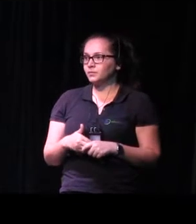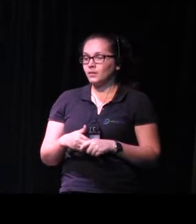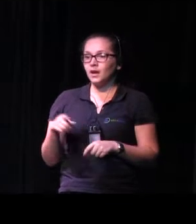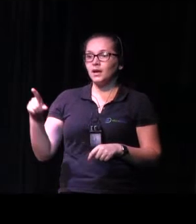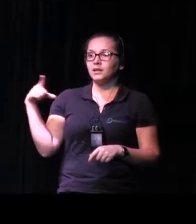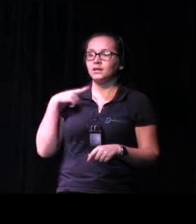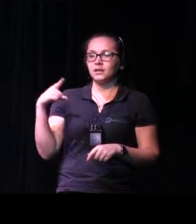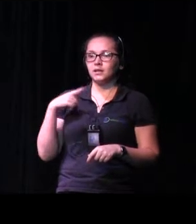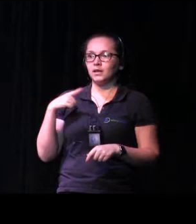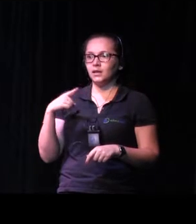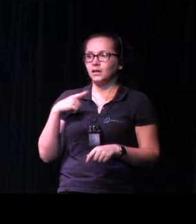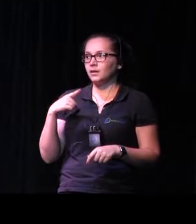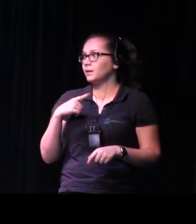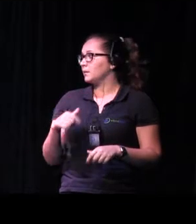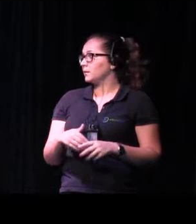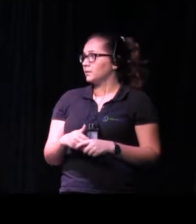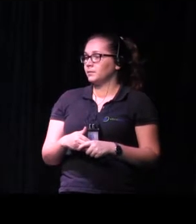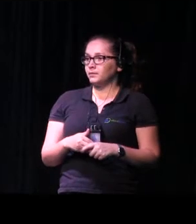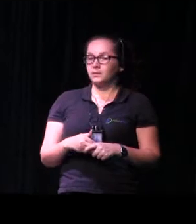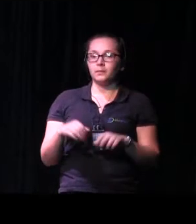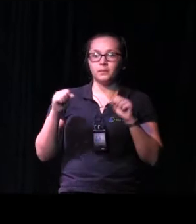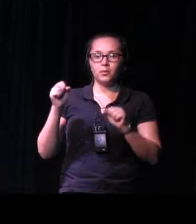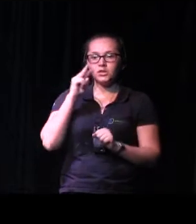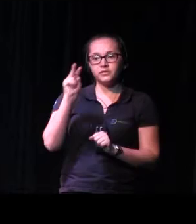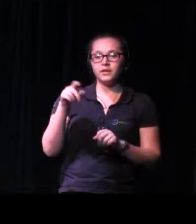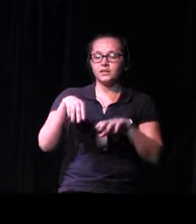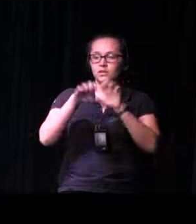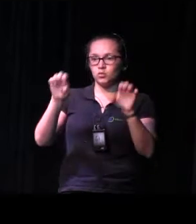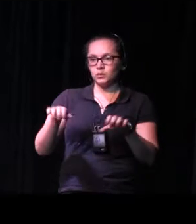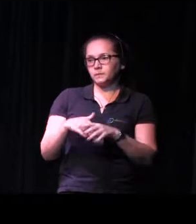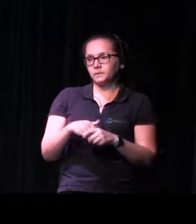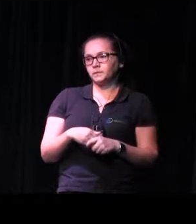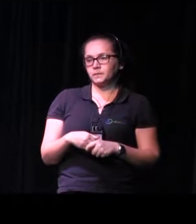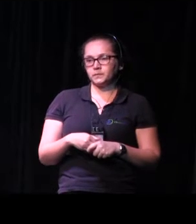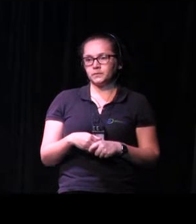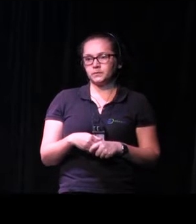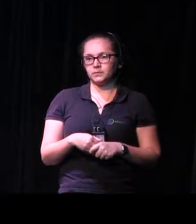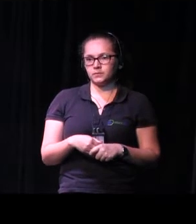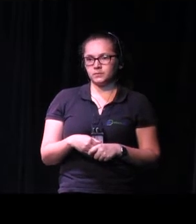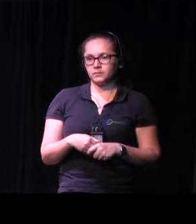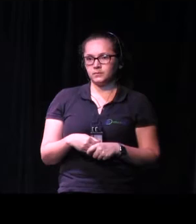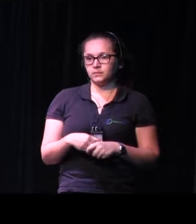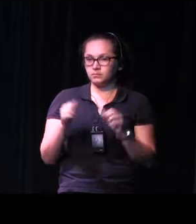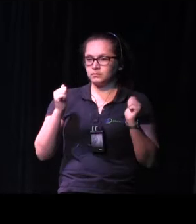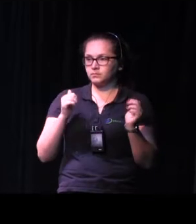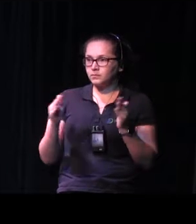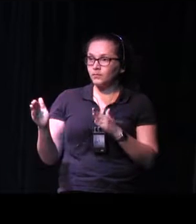o projeto. Aqui tem, aqui podem ver essa estrutura.